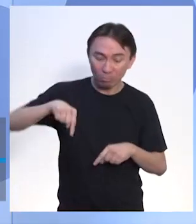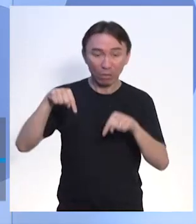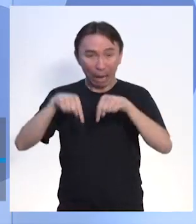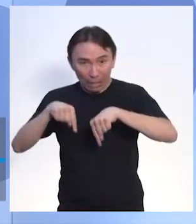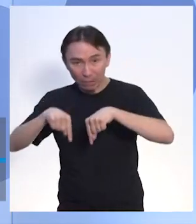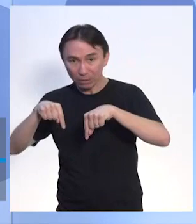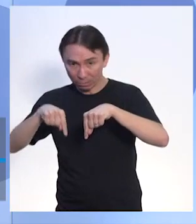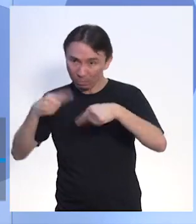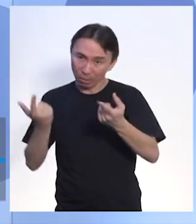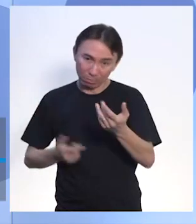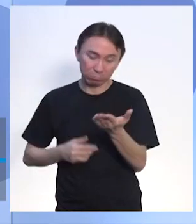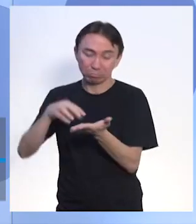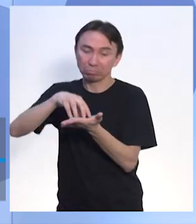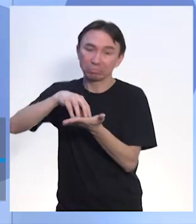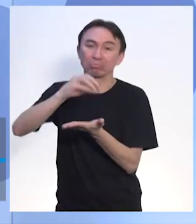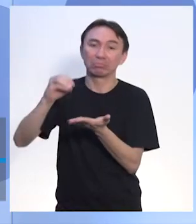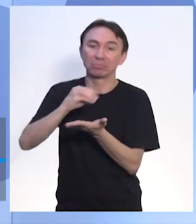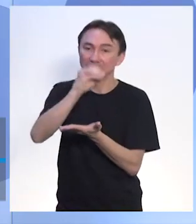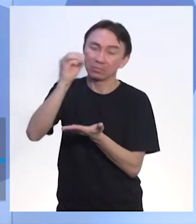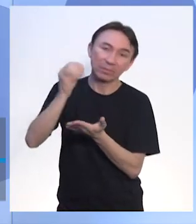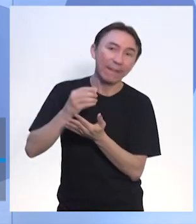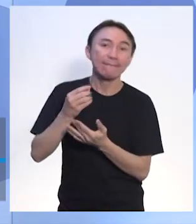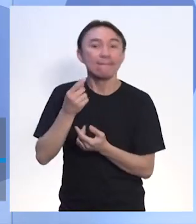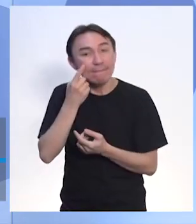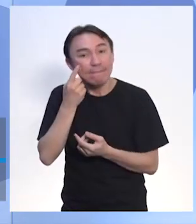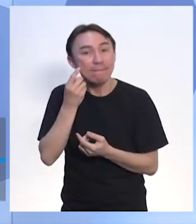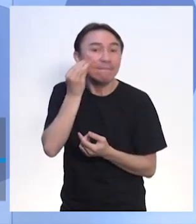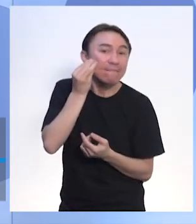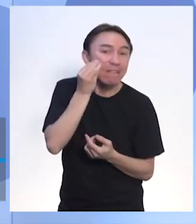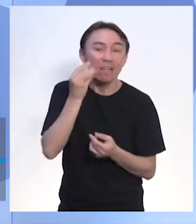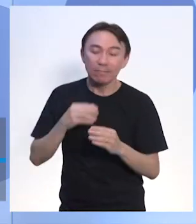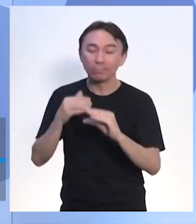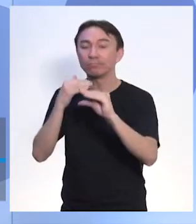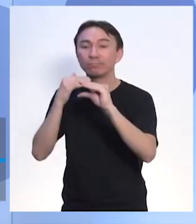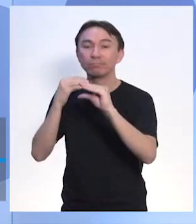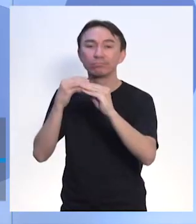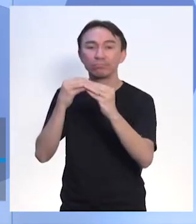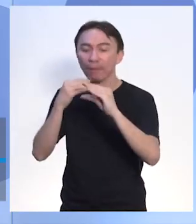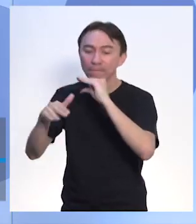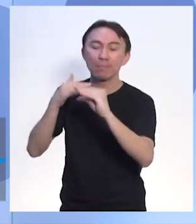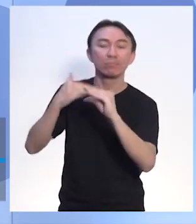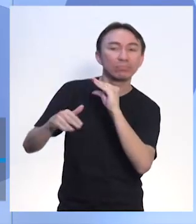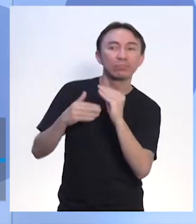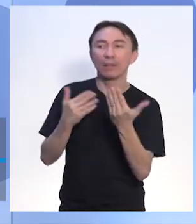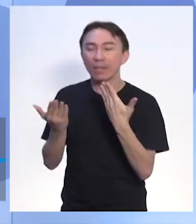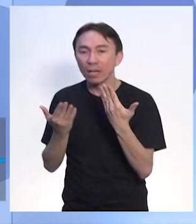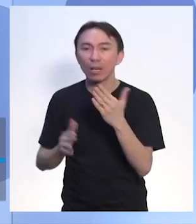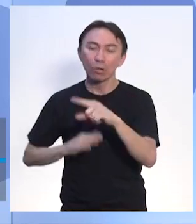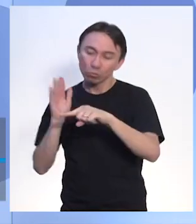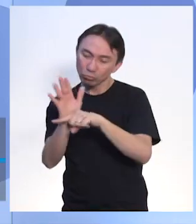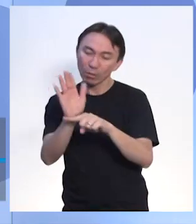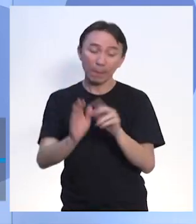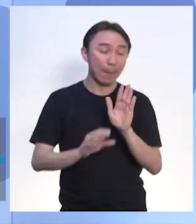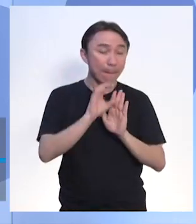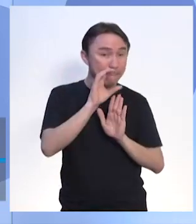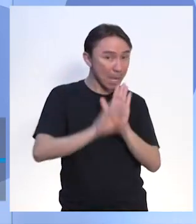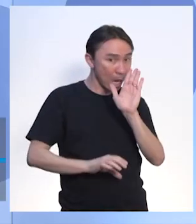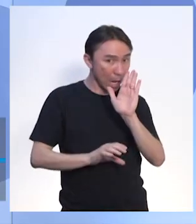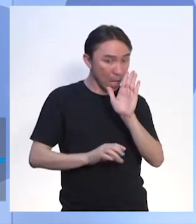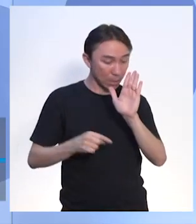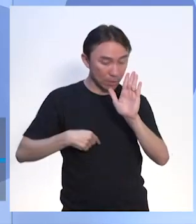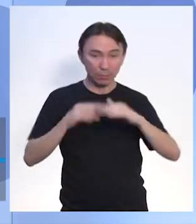tentando interagir, tentando trabalhar em cima das habilidades que o currículo sempre propõe.